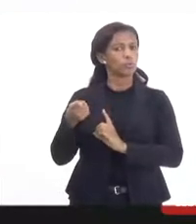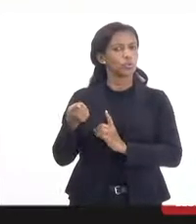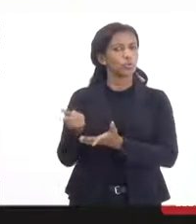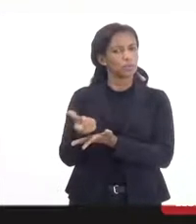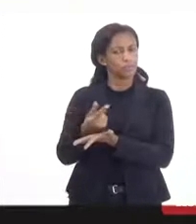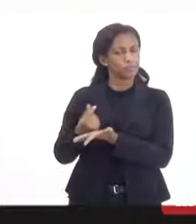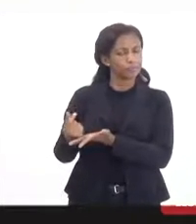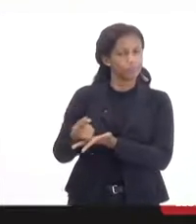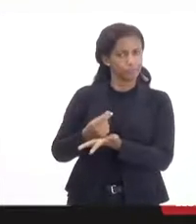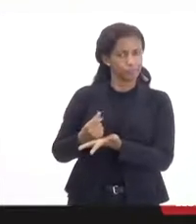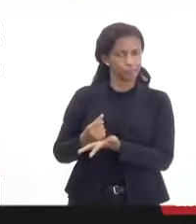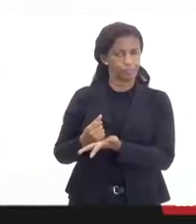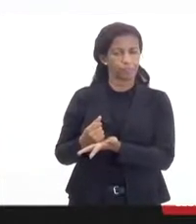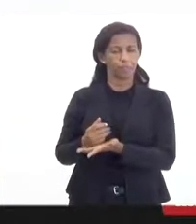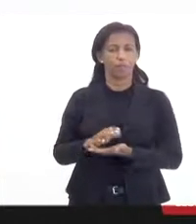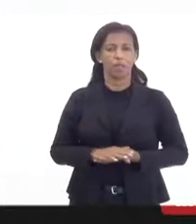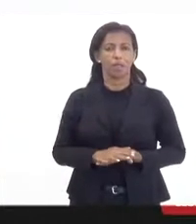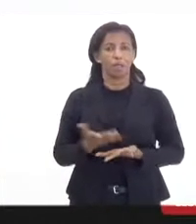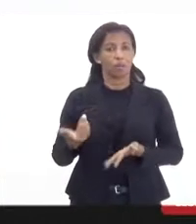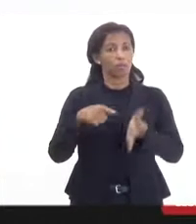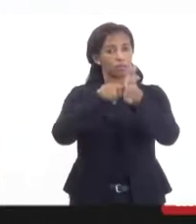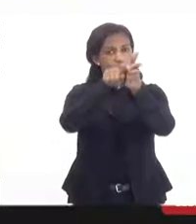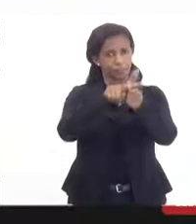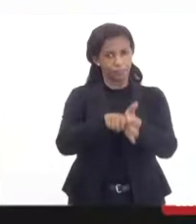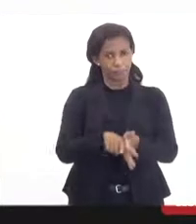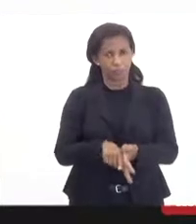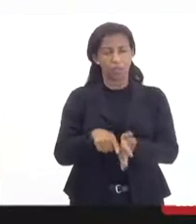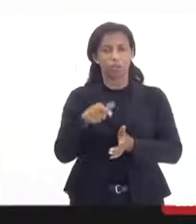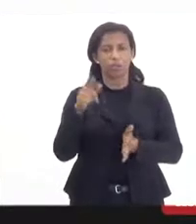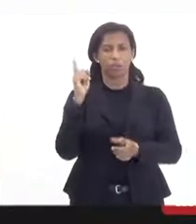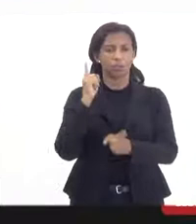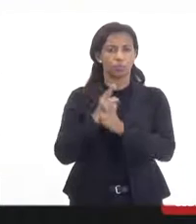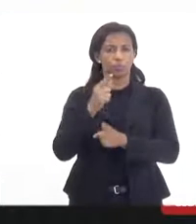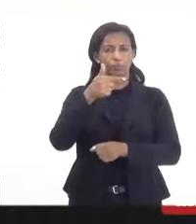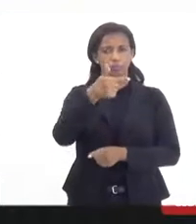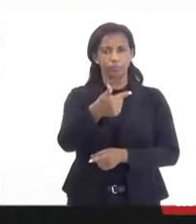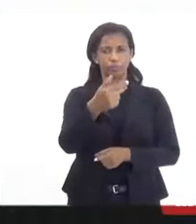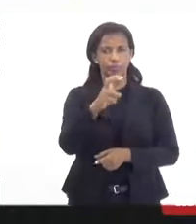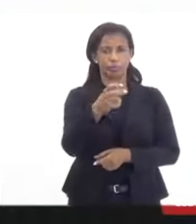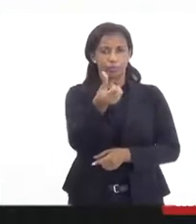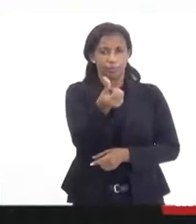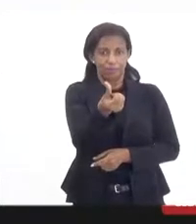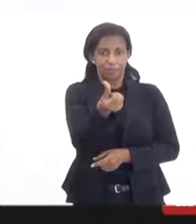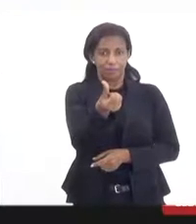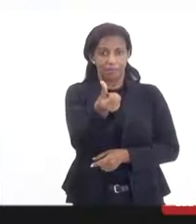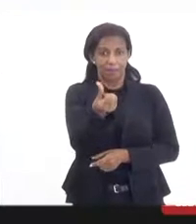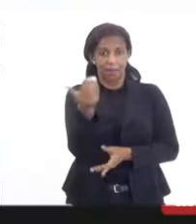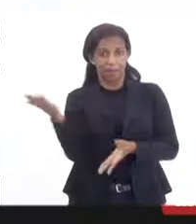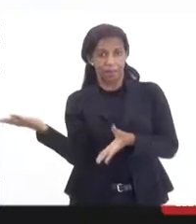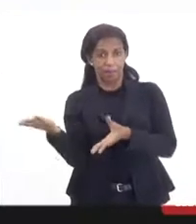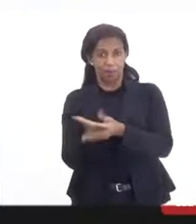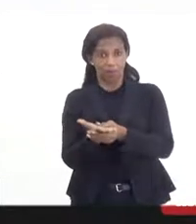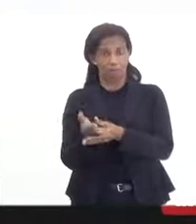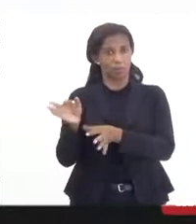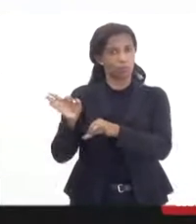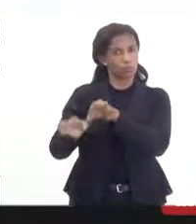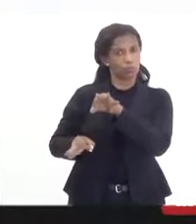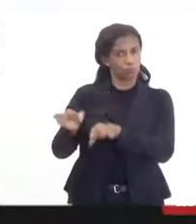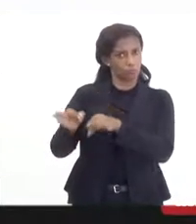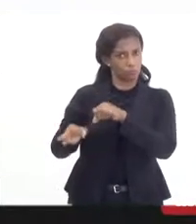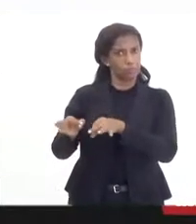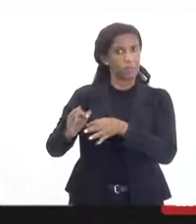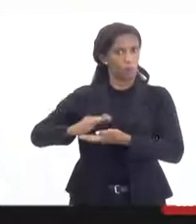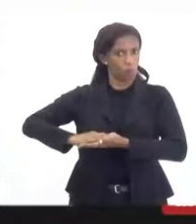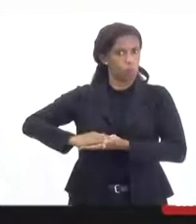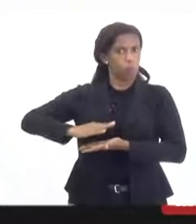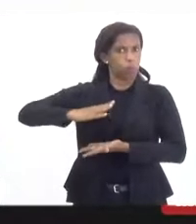Tá? Então, numa pesquisa, nós identificamos 256 ações judiciais, é um contencioso relativamente